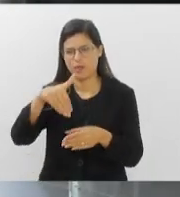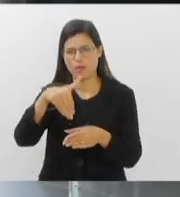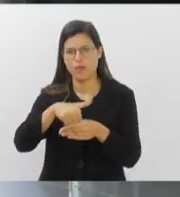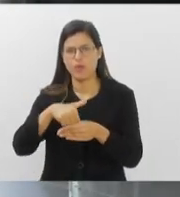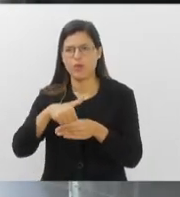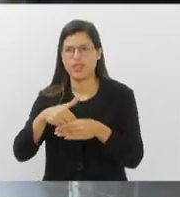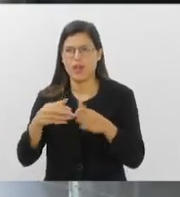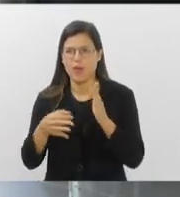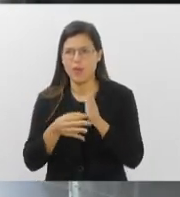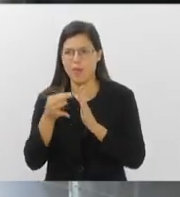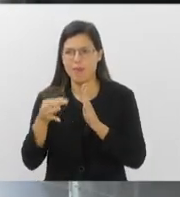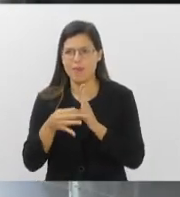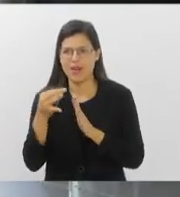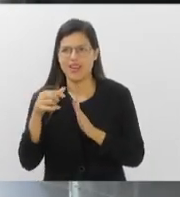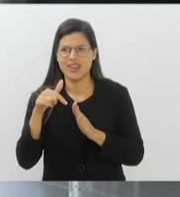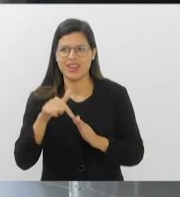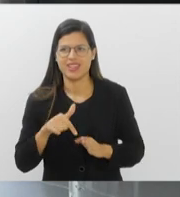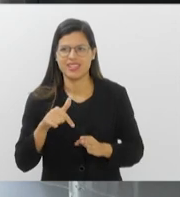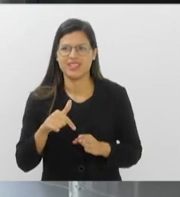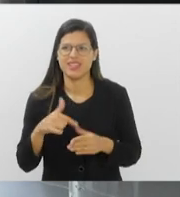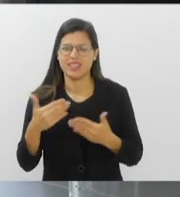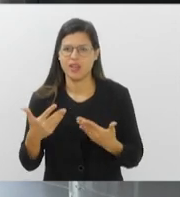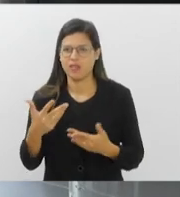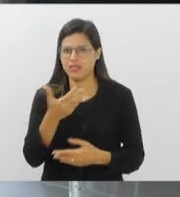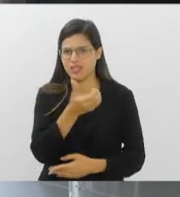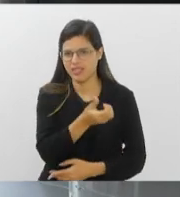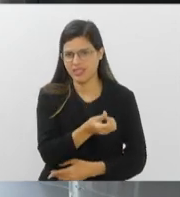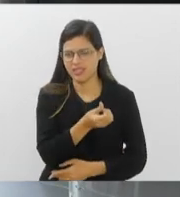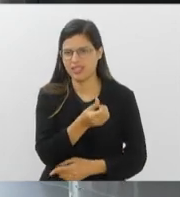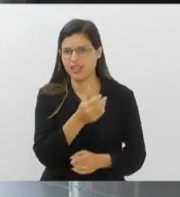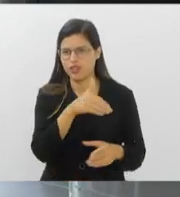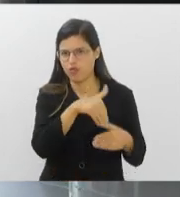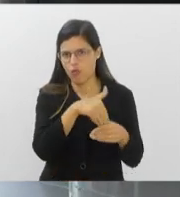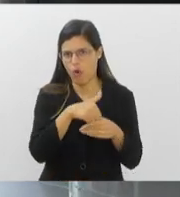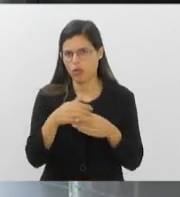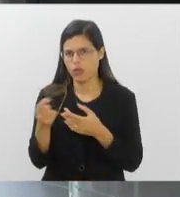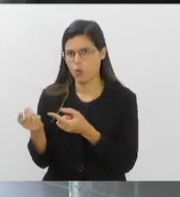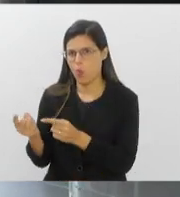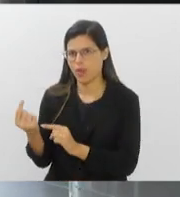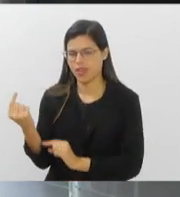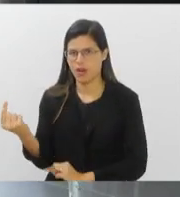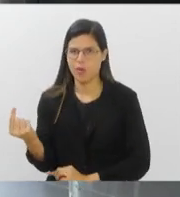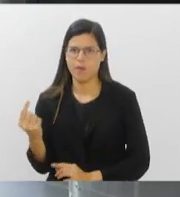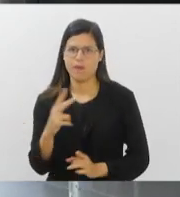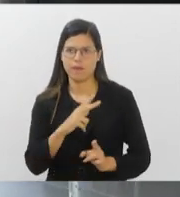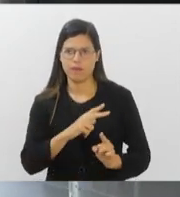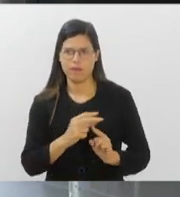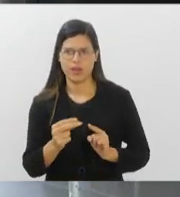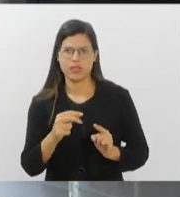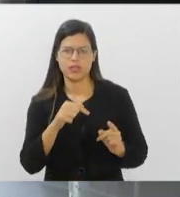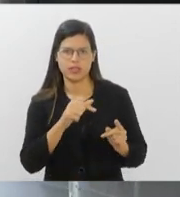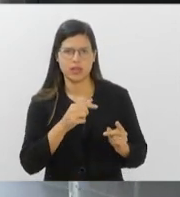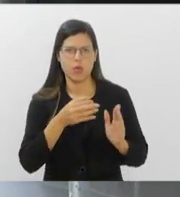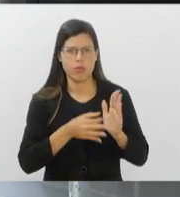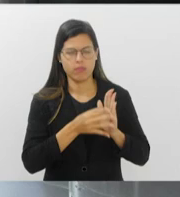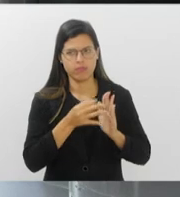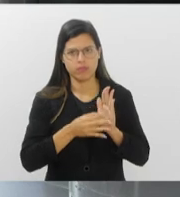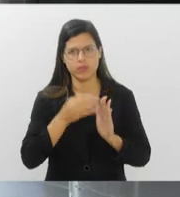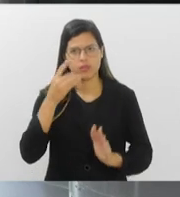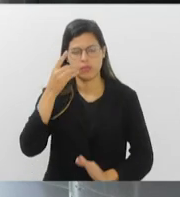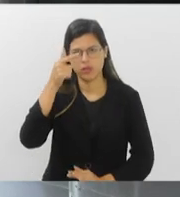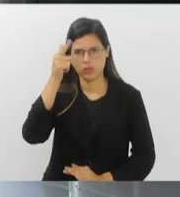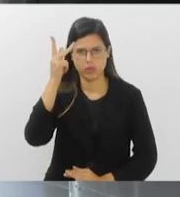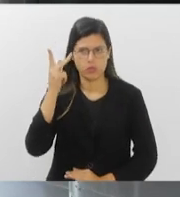Vou votar com o parecer original. Então, proclamo o resultado por 6-1. Venceu a divergência deputado Luiz Paulo,